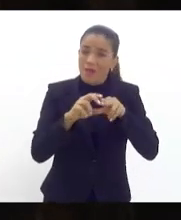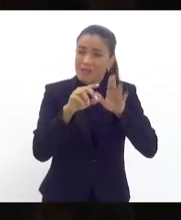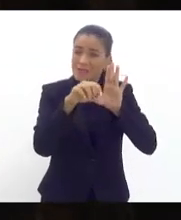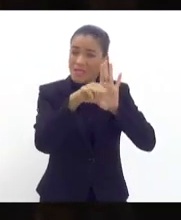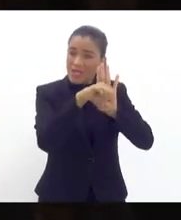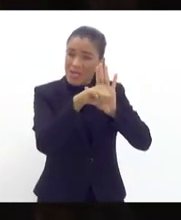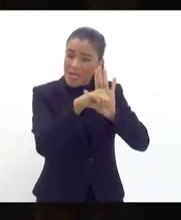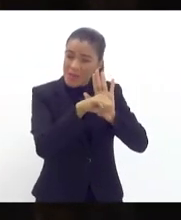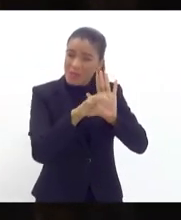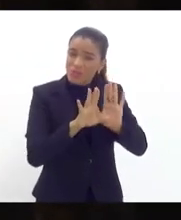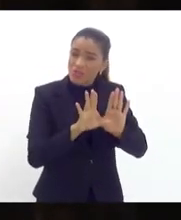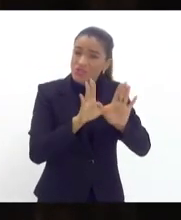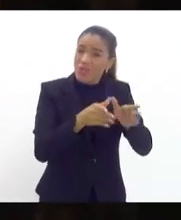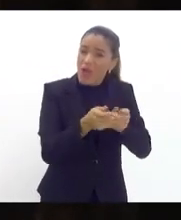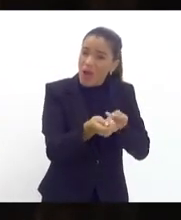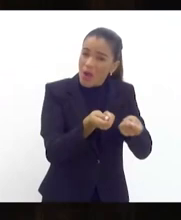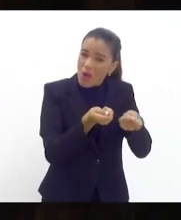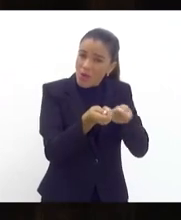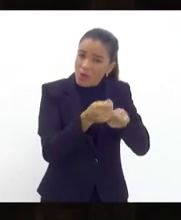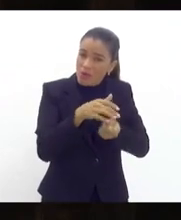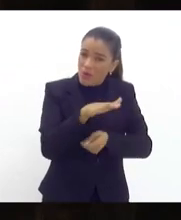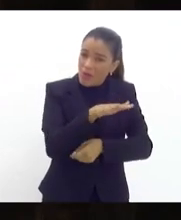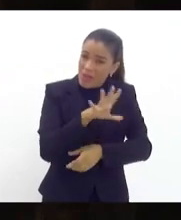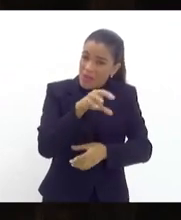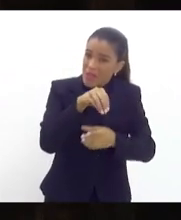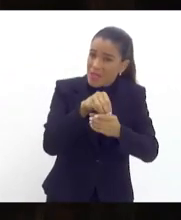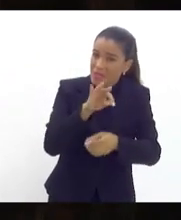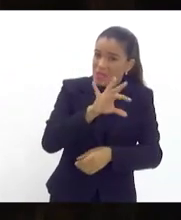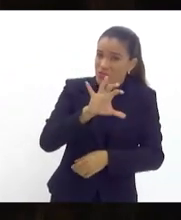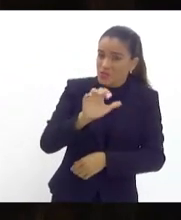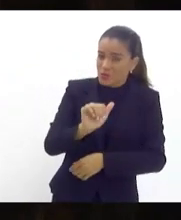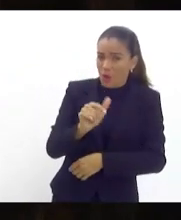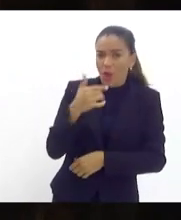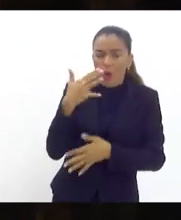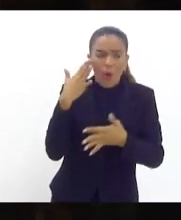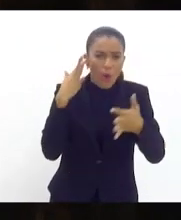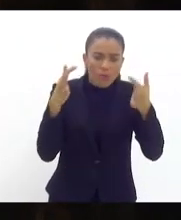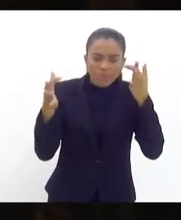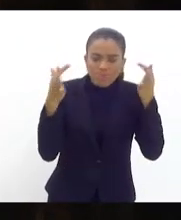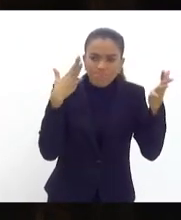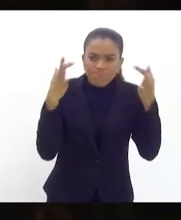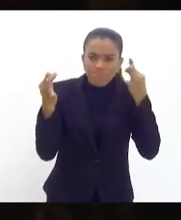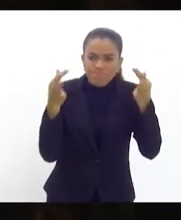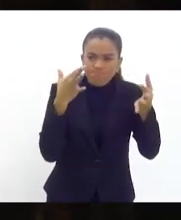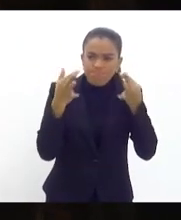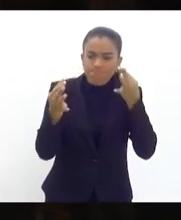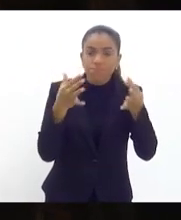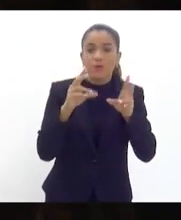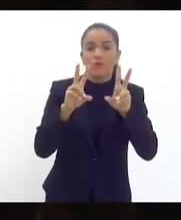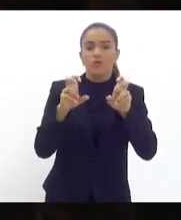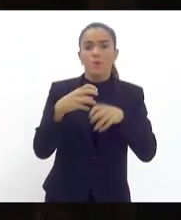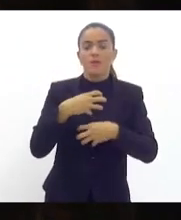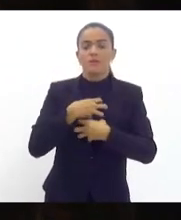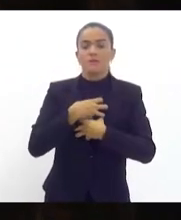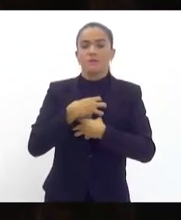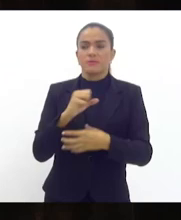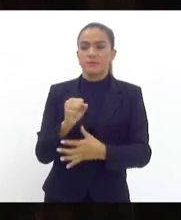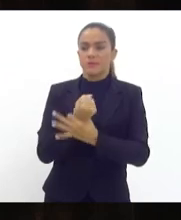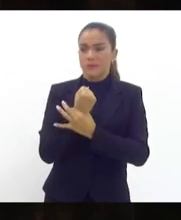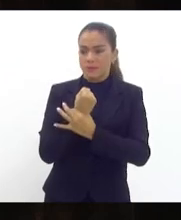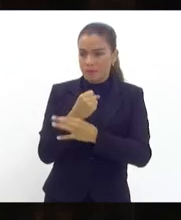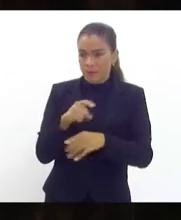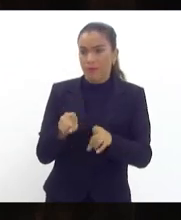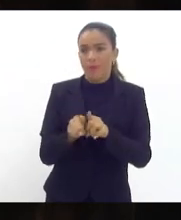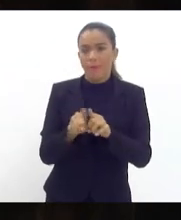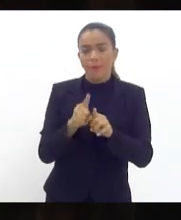sobre certo controle na Tijuca eu escutei muito aqui atentamente palavras como sensação de segurança